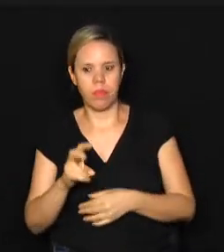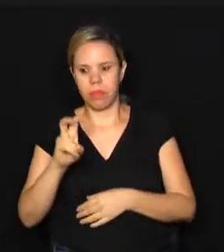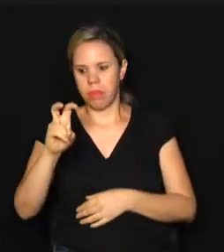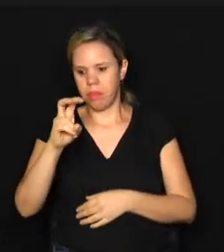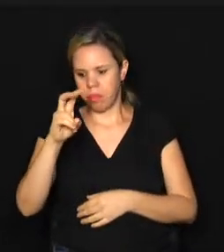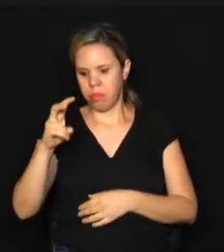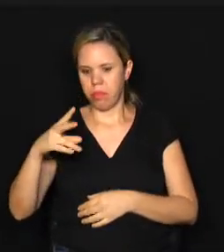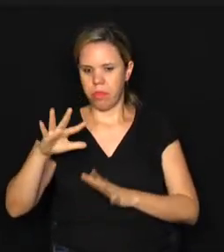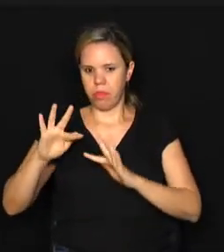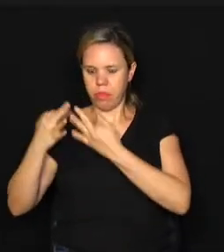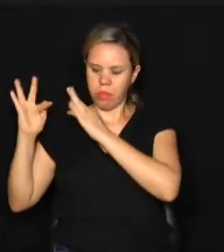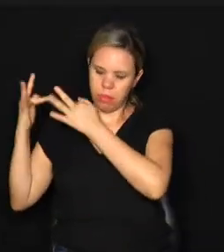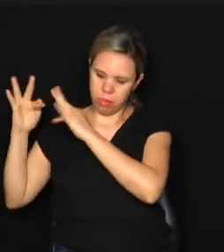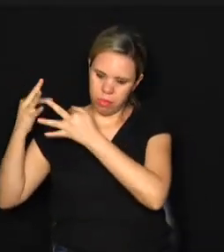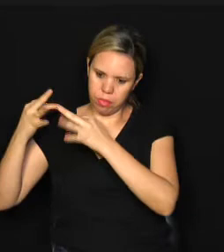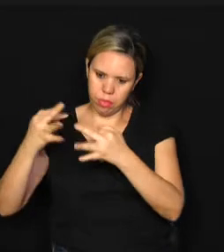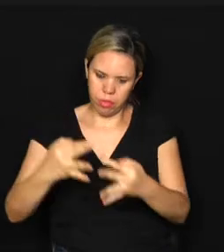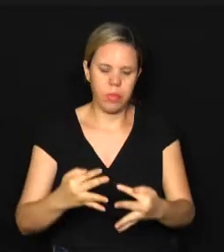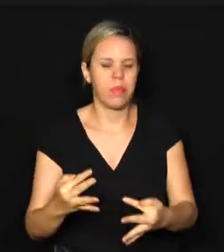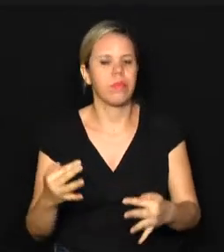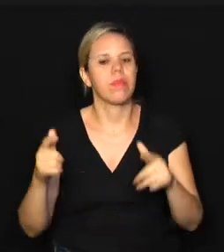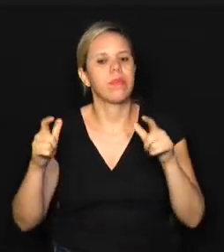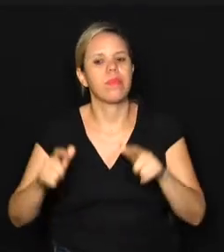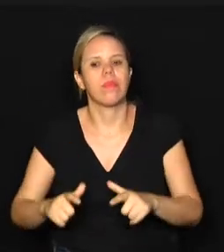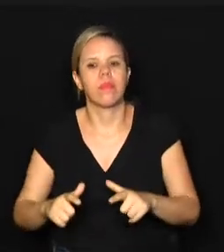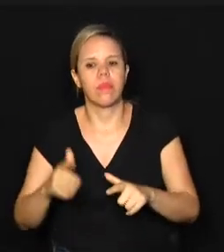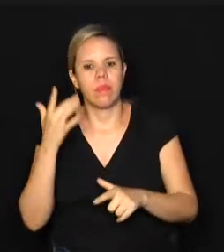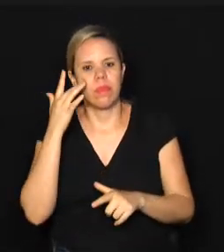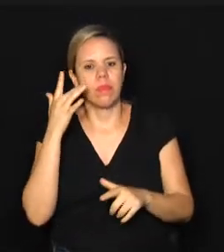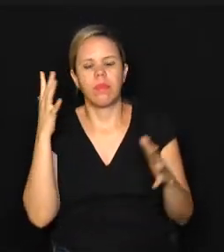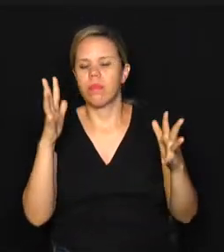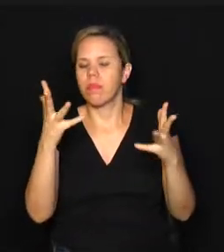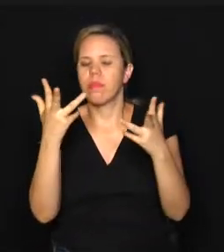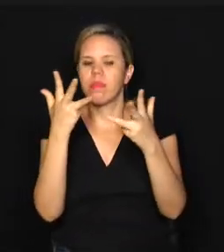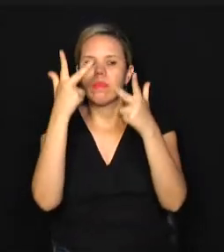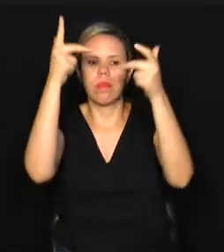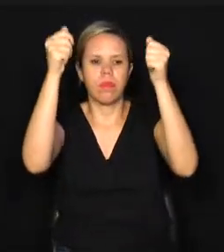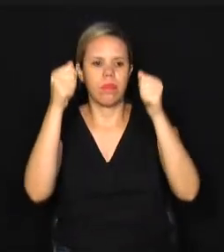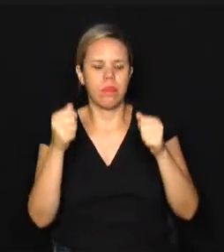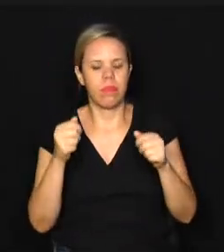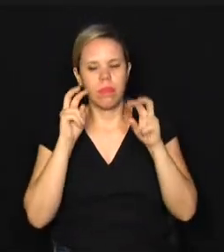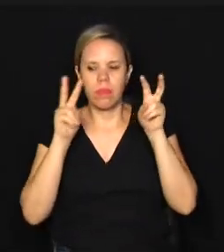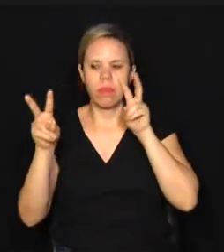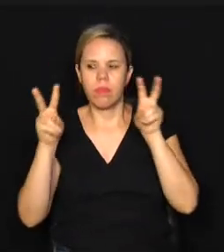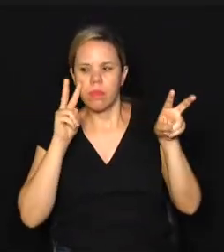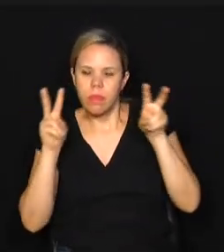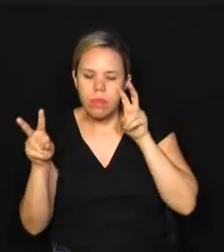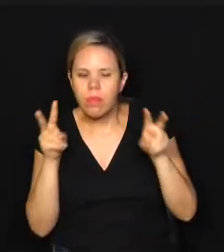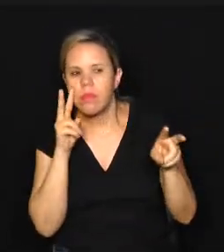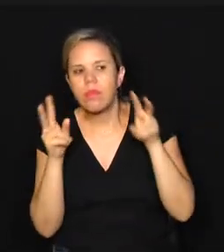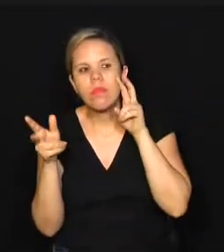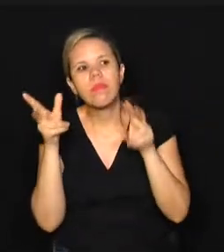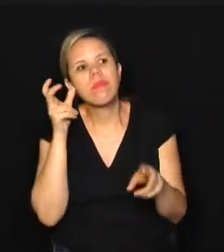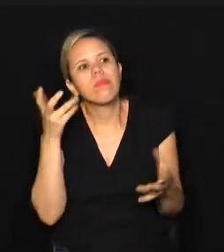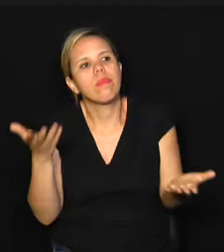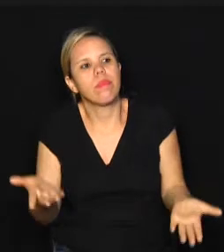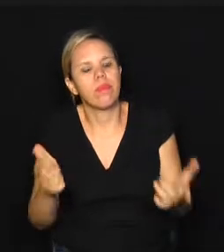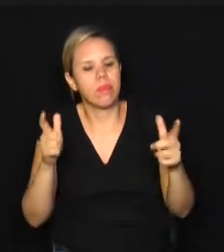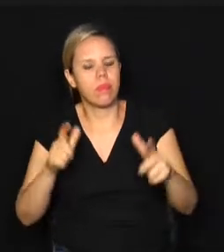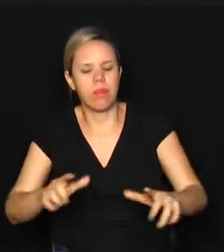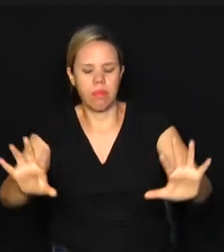geração nesse local aqui, que nós consideramos um paraíso de tudo isso que nós estamos vendo, ouvindo. É um lugar de